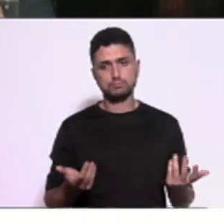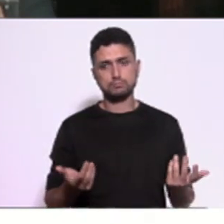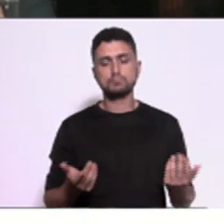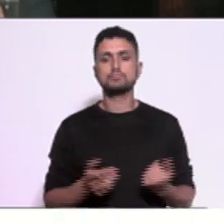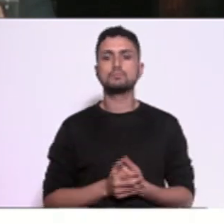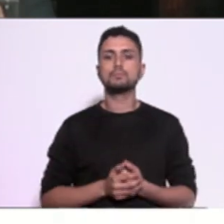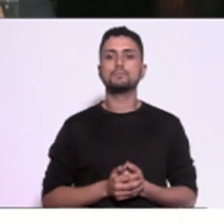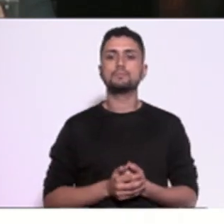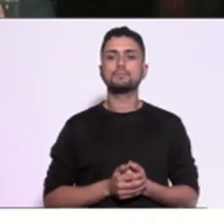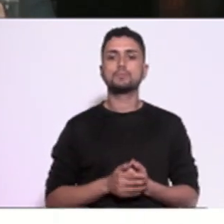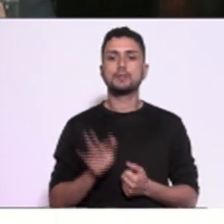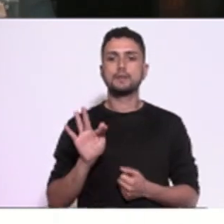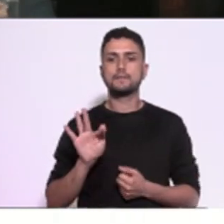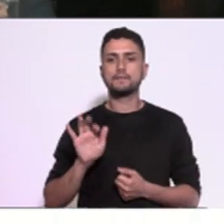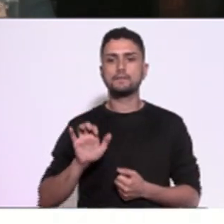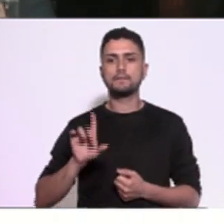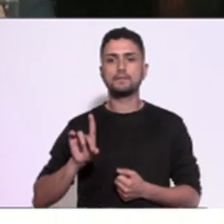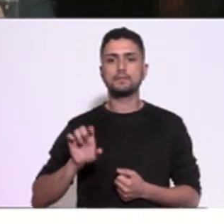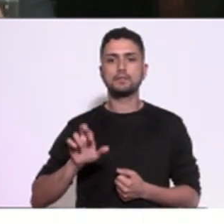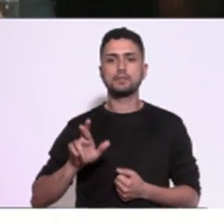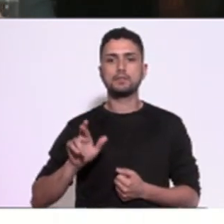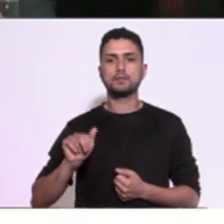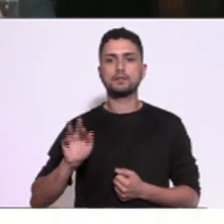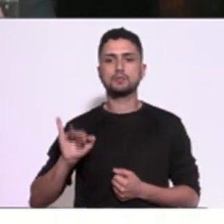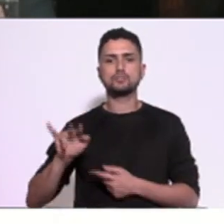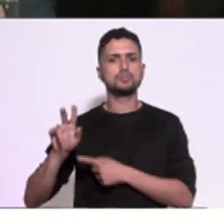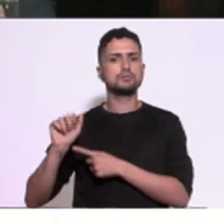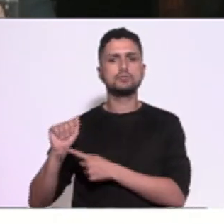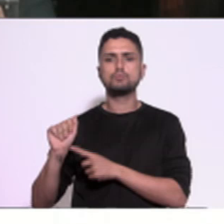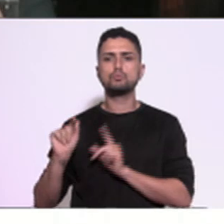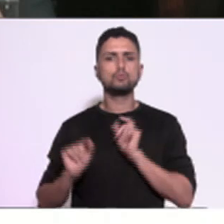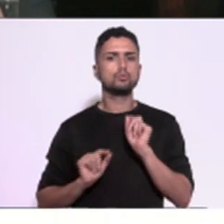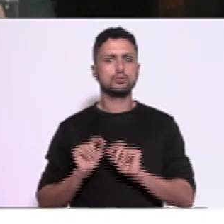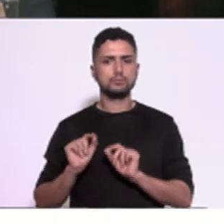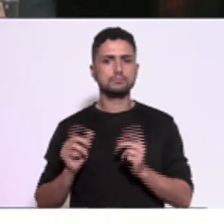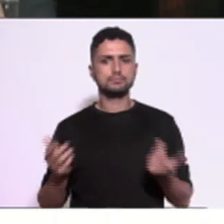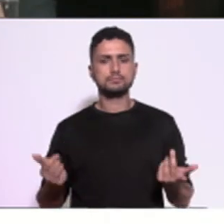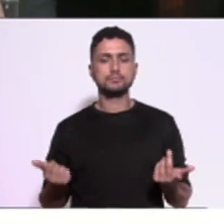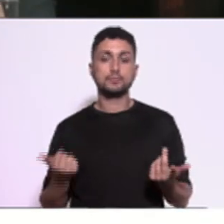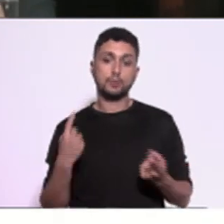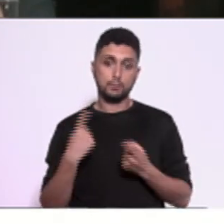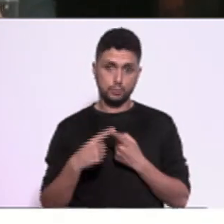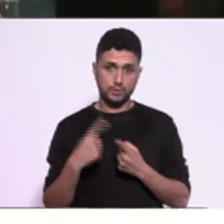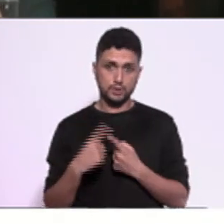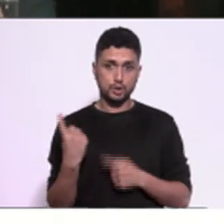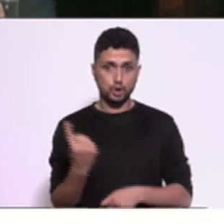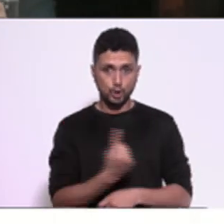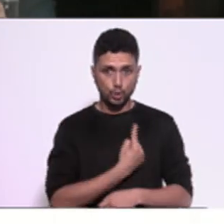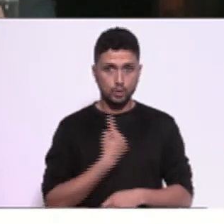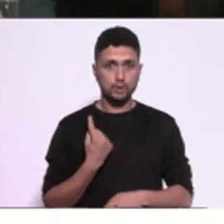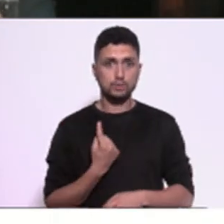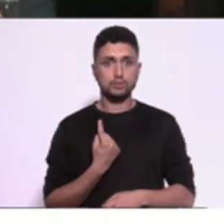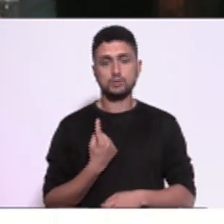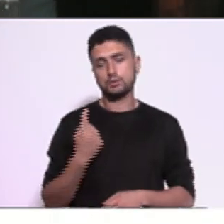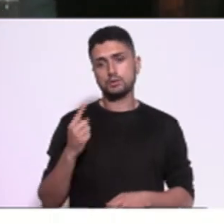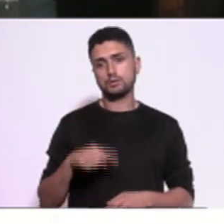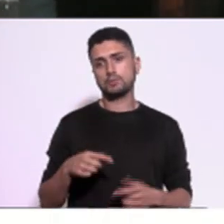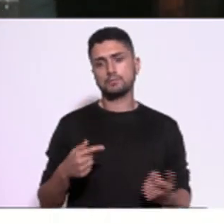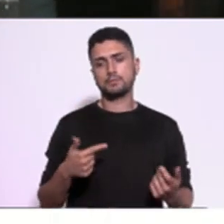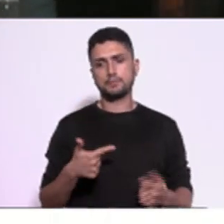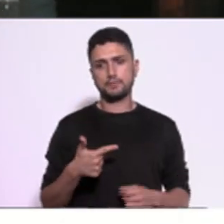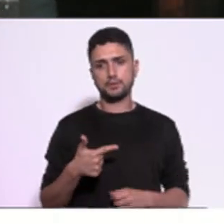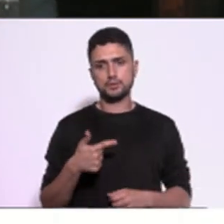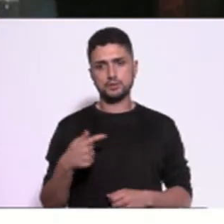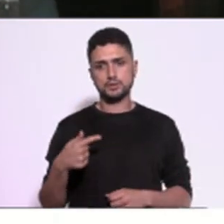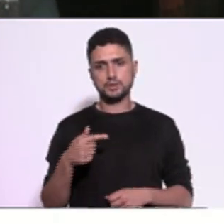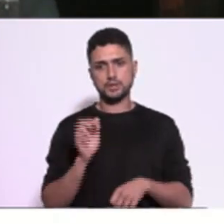E federativa, porque seríamos o conjunto de